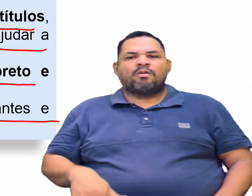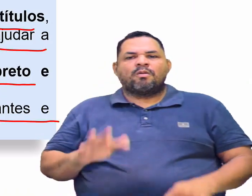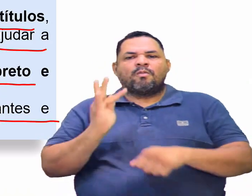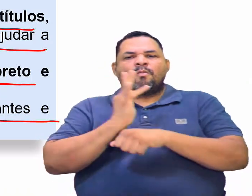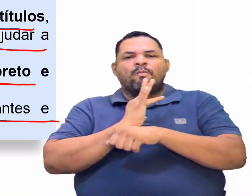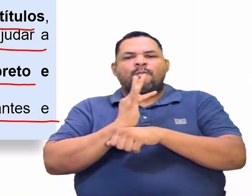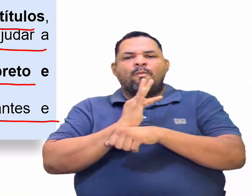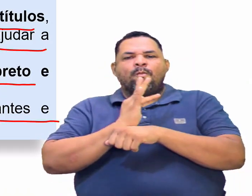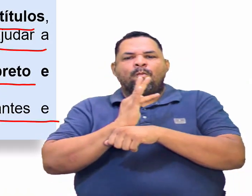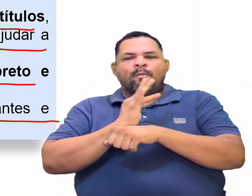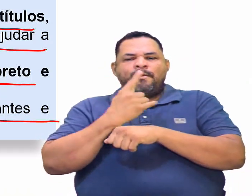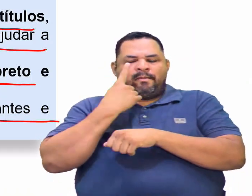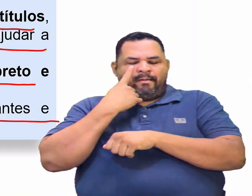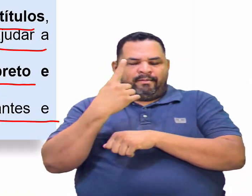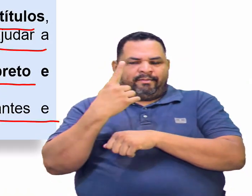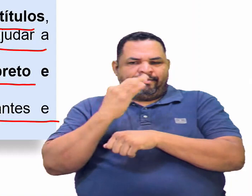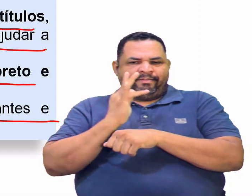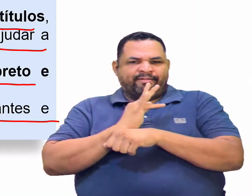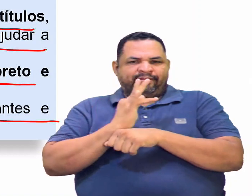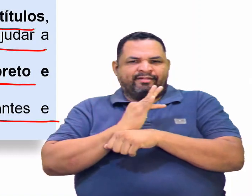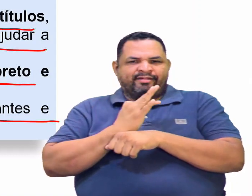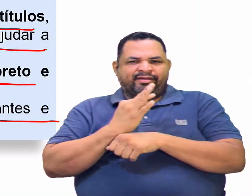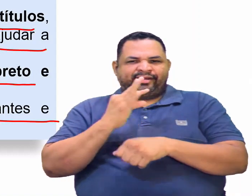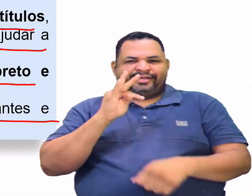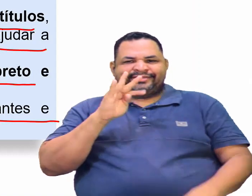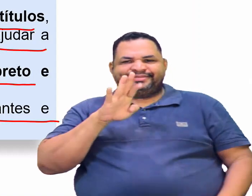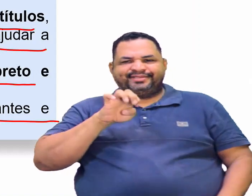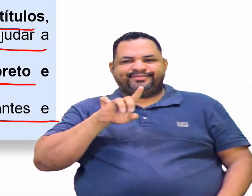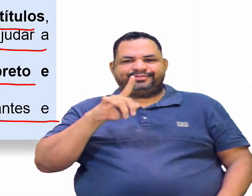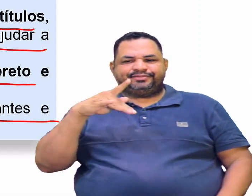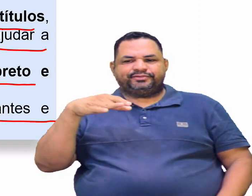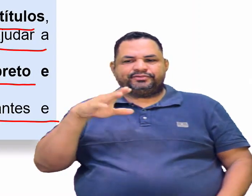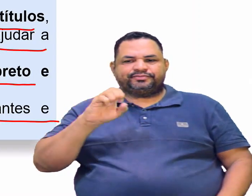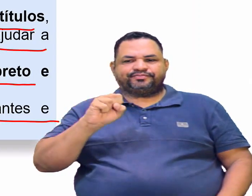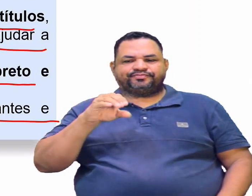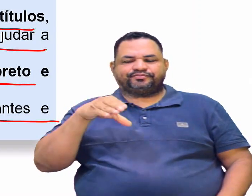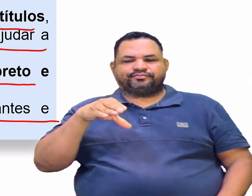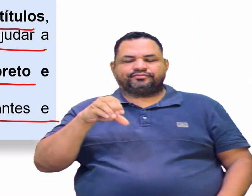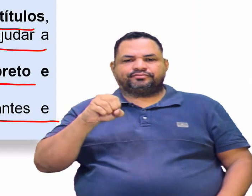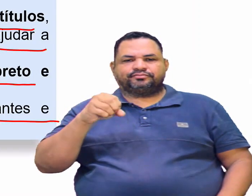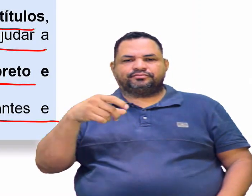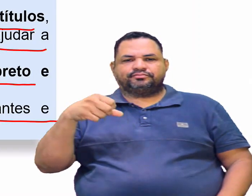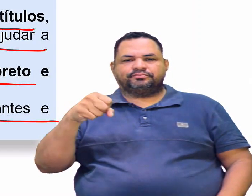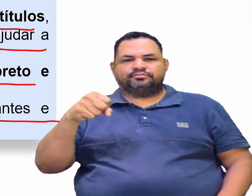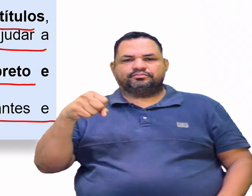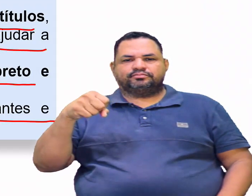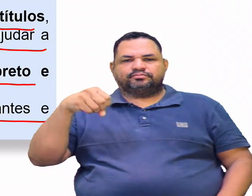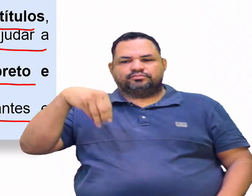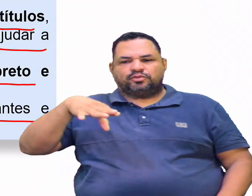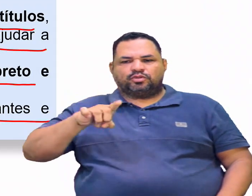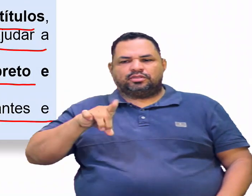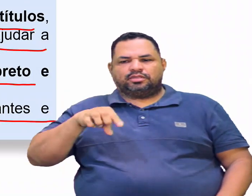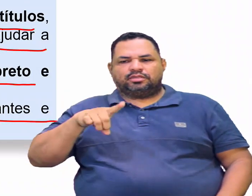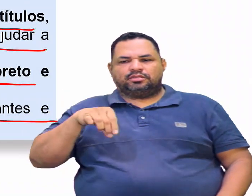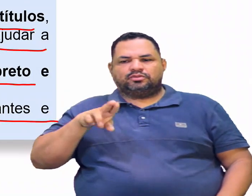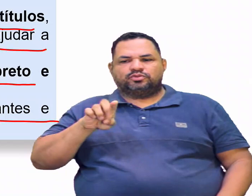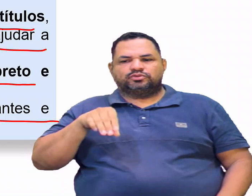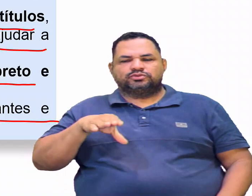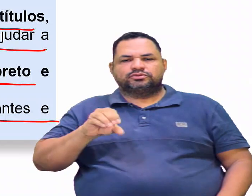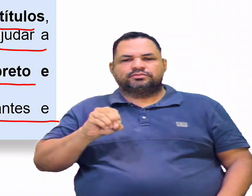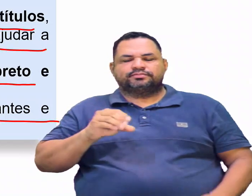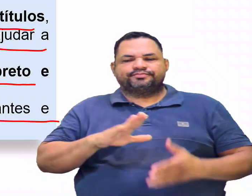a chamadinha do filme Tempos Modernos, do Chaplin. Nesse filme aí,